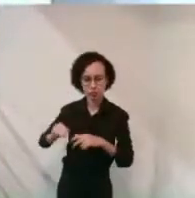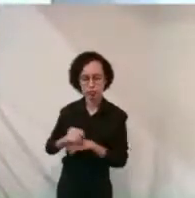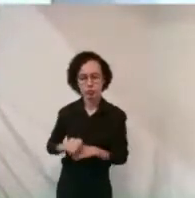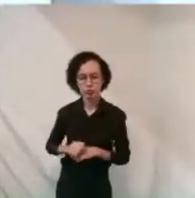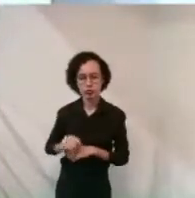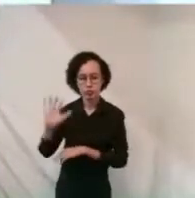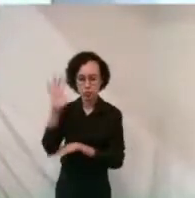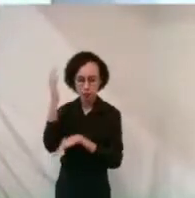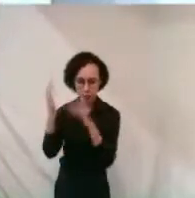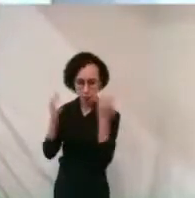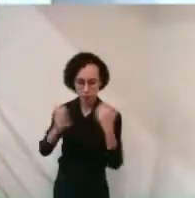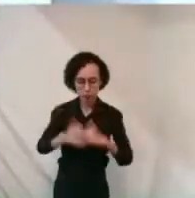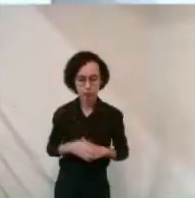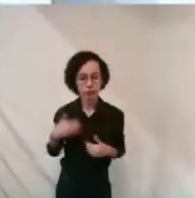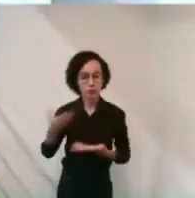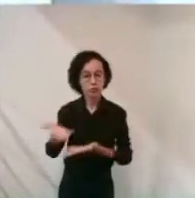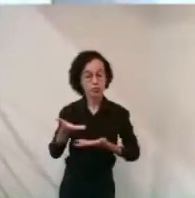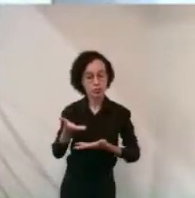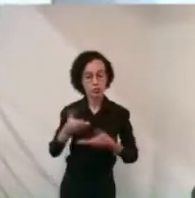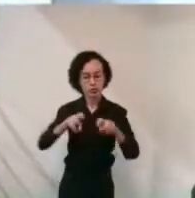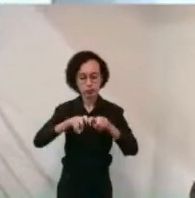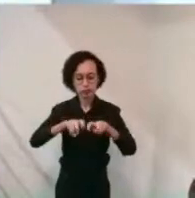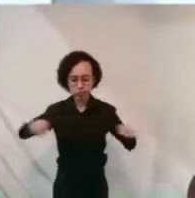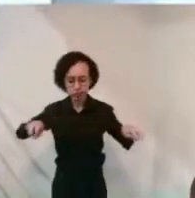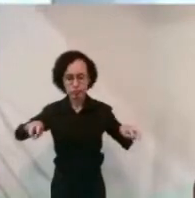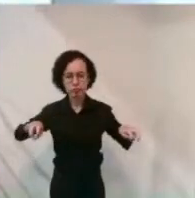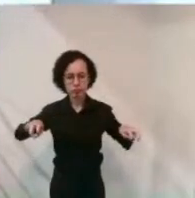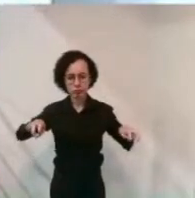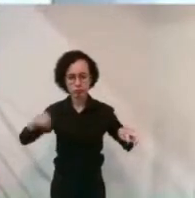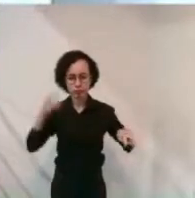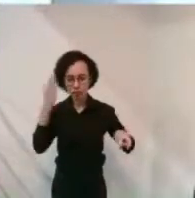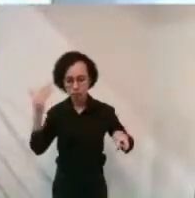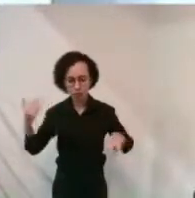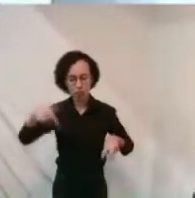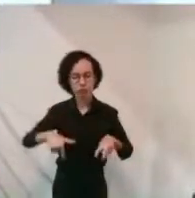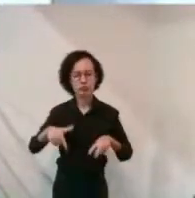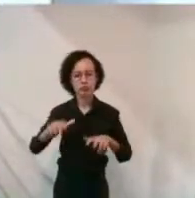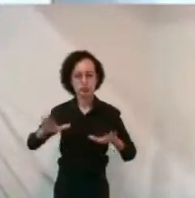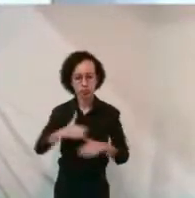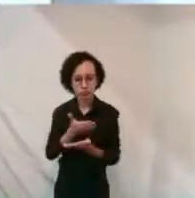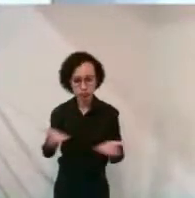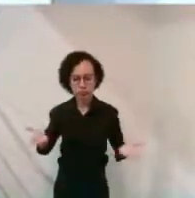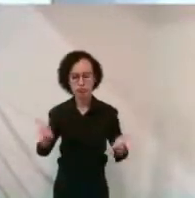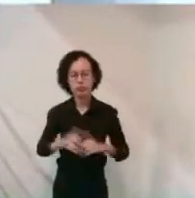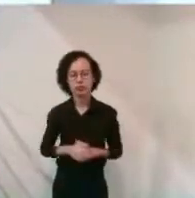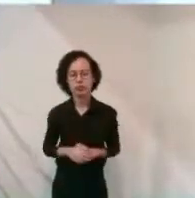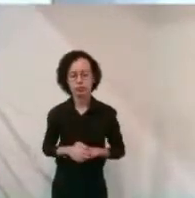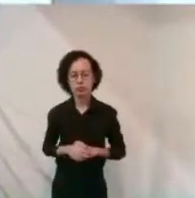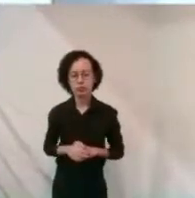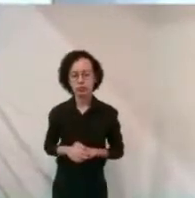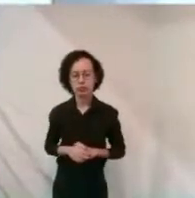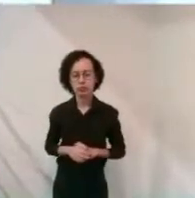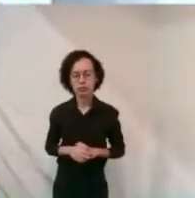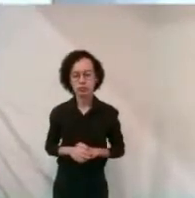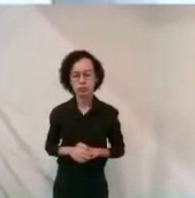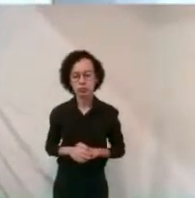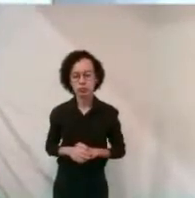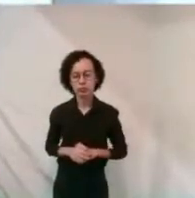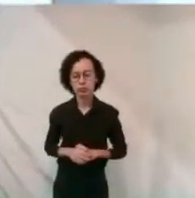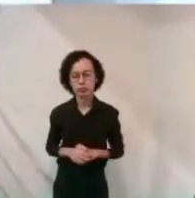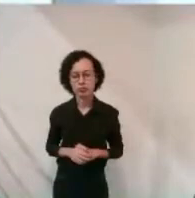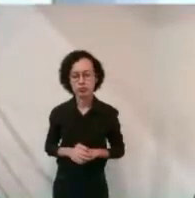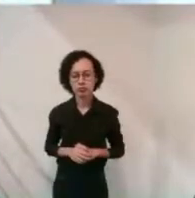Ambiente. Convidamos para compor a mesa de honra desta solenidade as seguintes